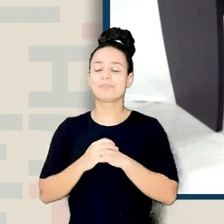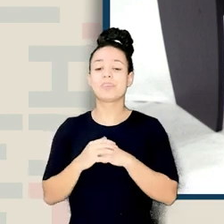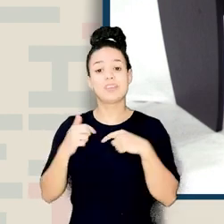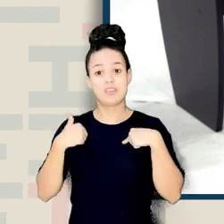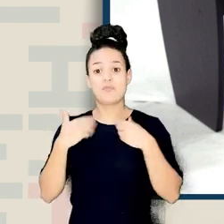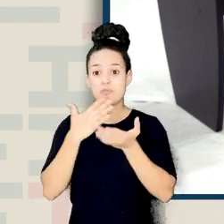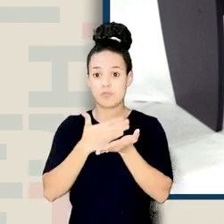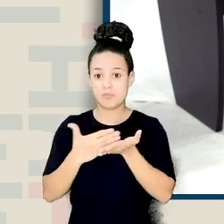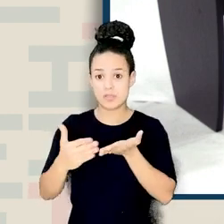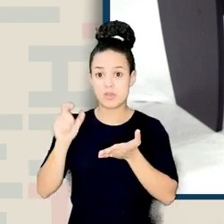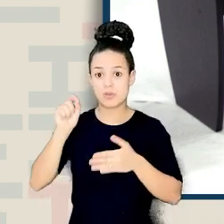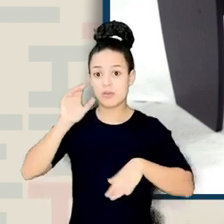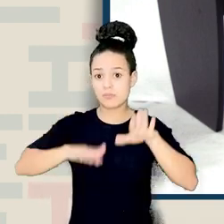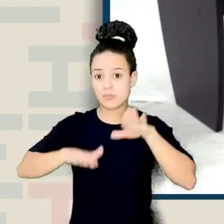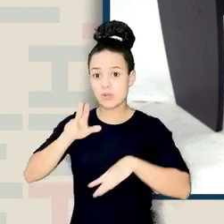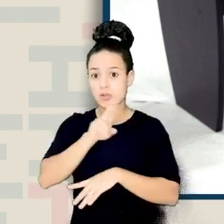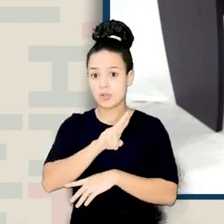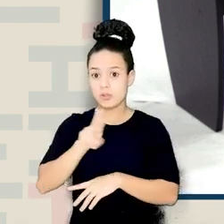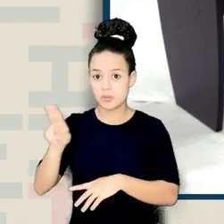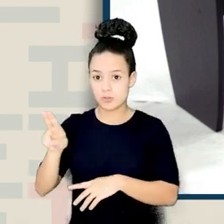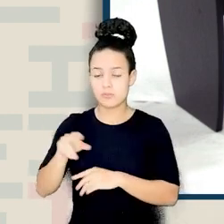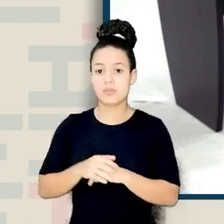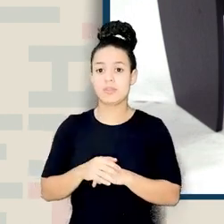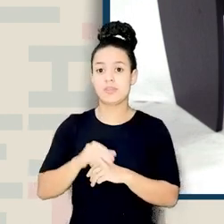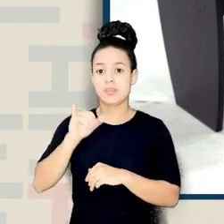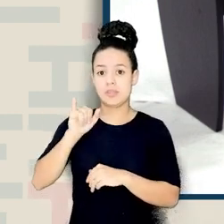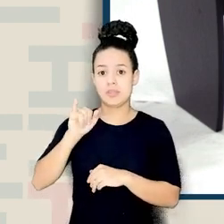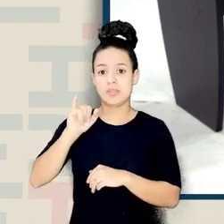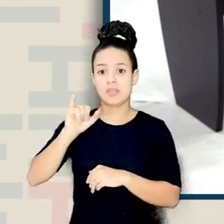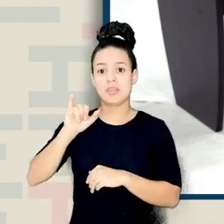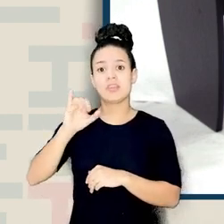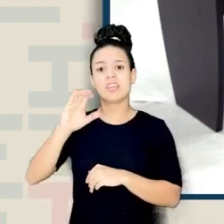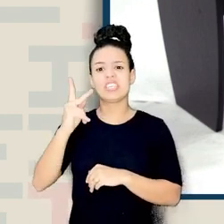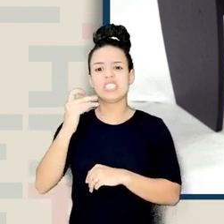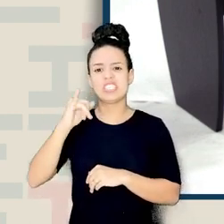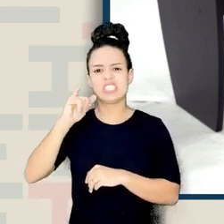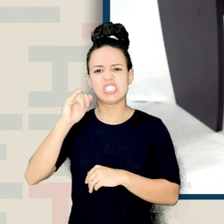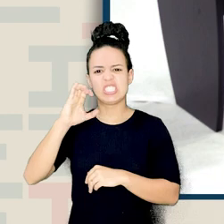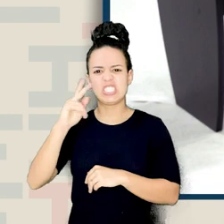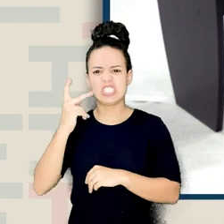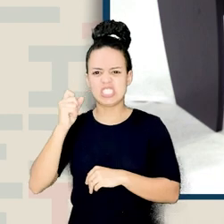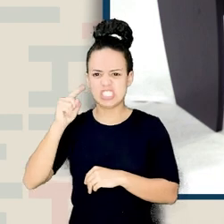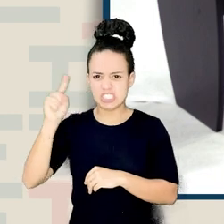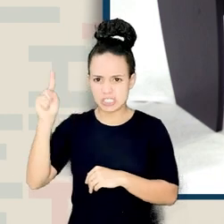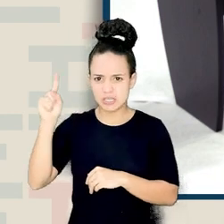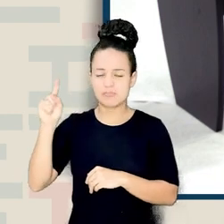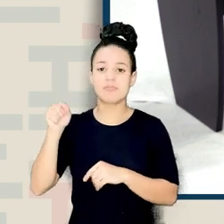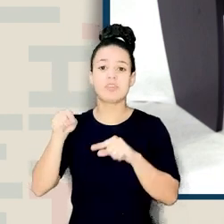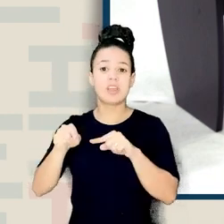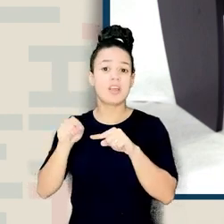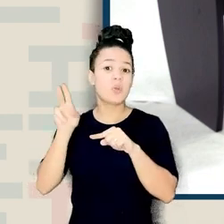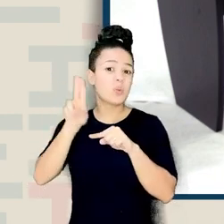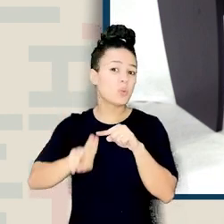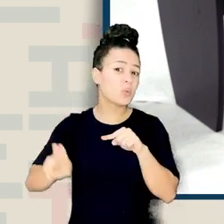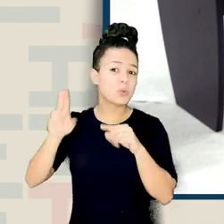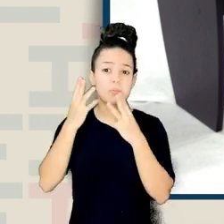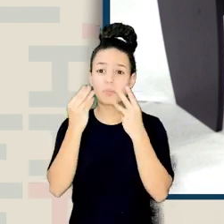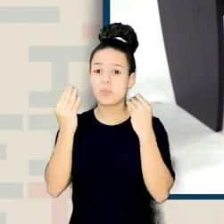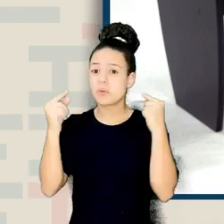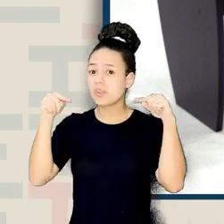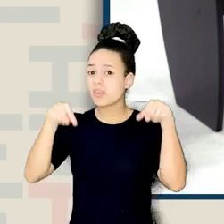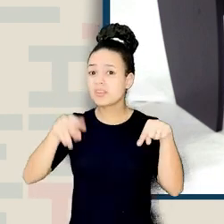iniciar com um toque que se chama Ijexá, que é um toque que ficou muito utilizado no nosso repertório